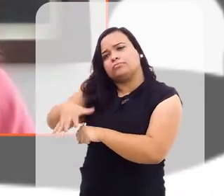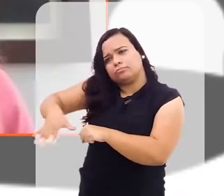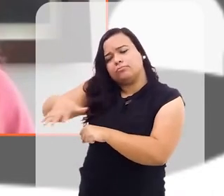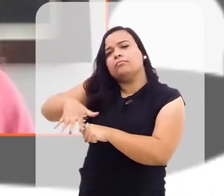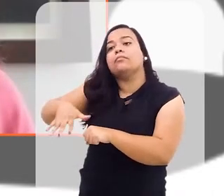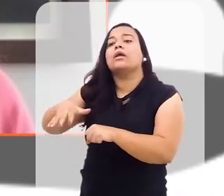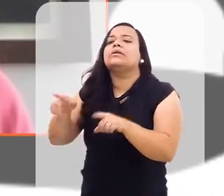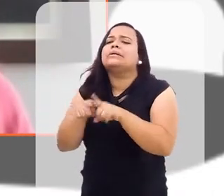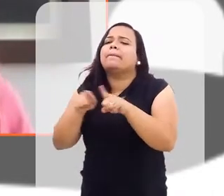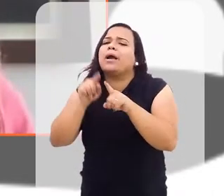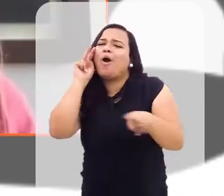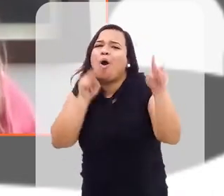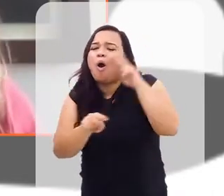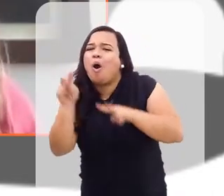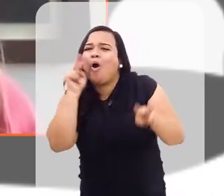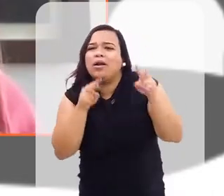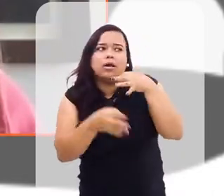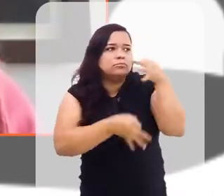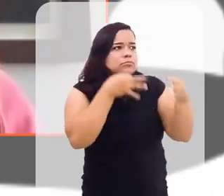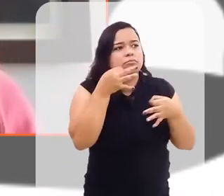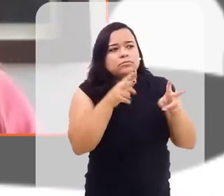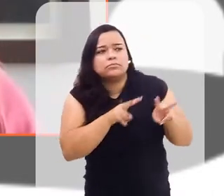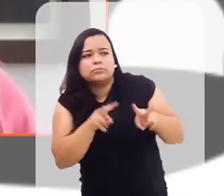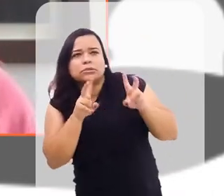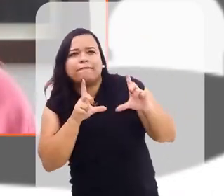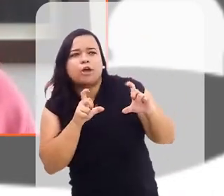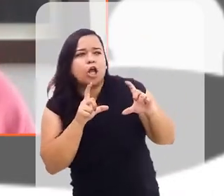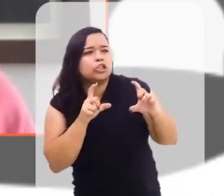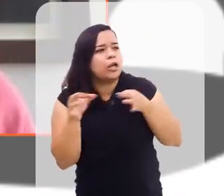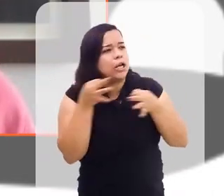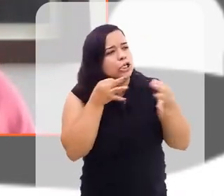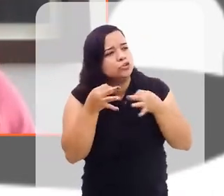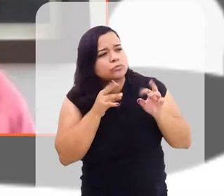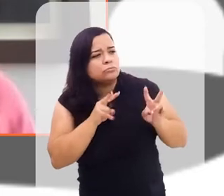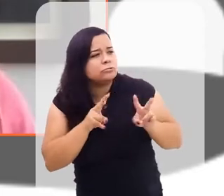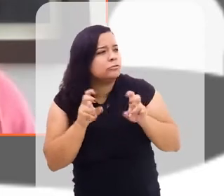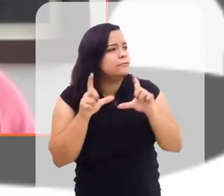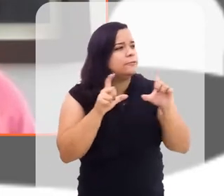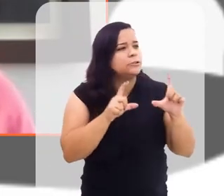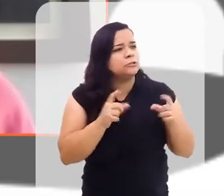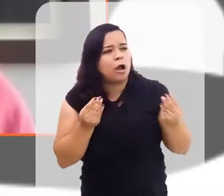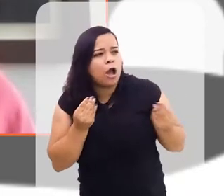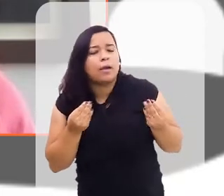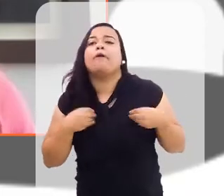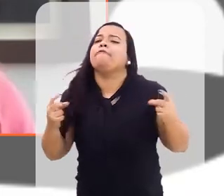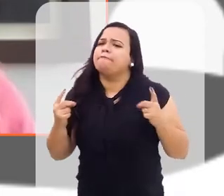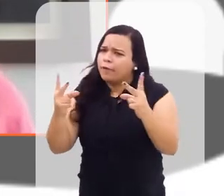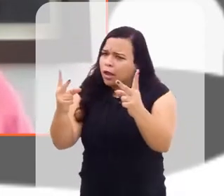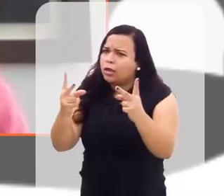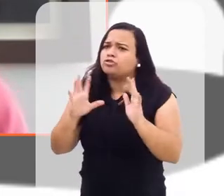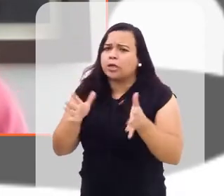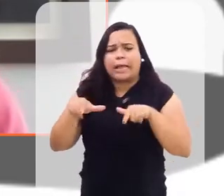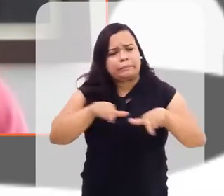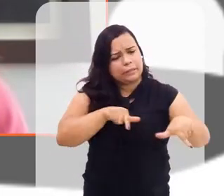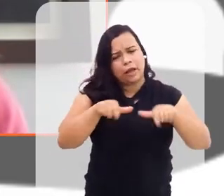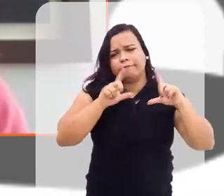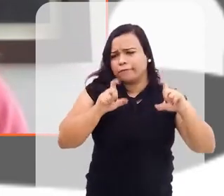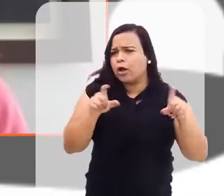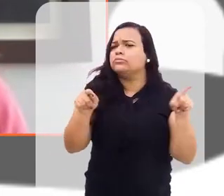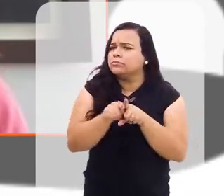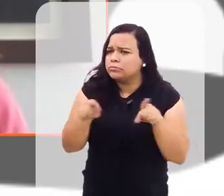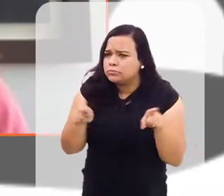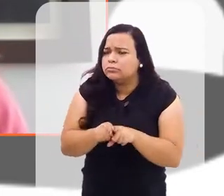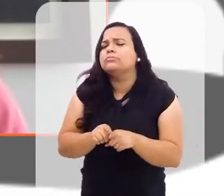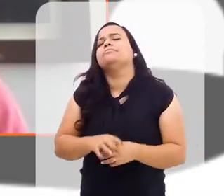um certo olhar específico para o olhar de fotógrafo, né? Então, eu trabalhei com muitas fotos, eu vendi muitas fotos também,